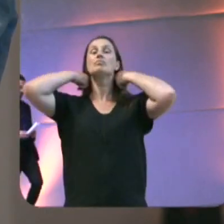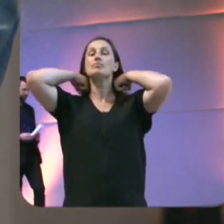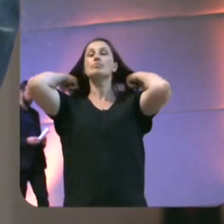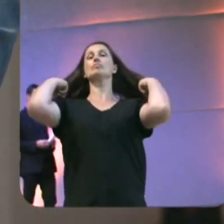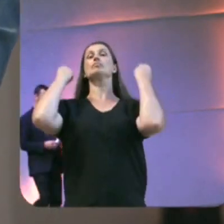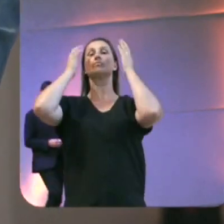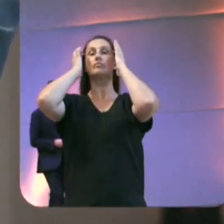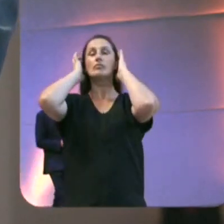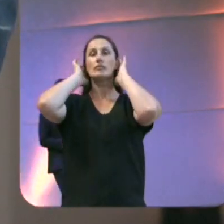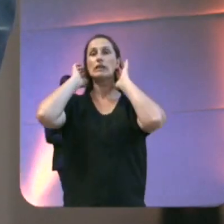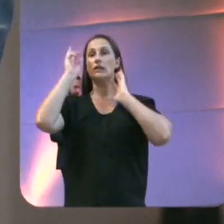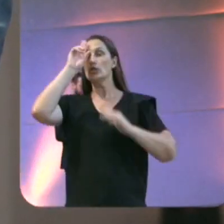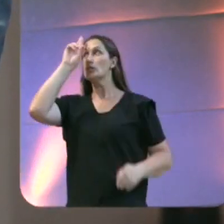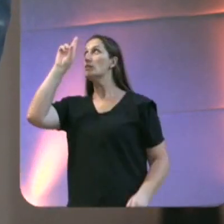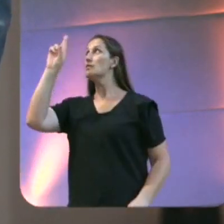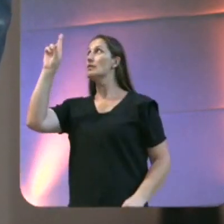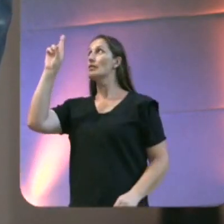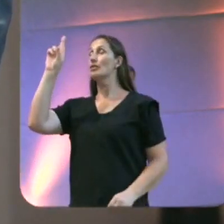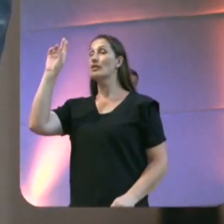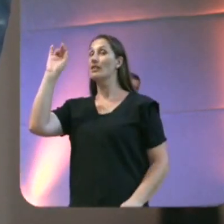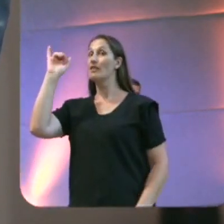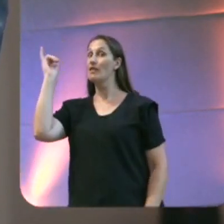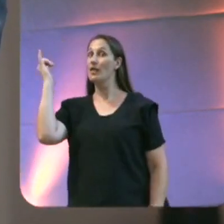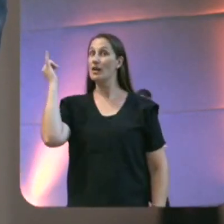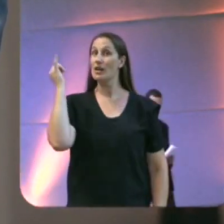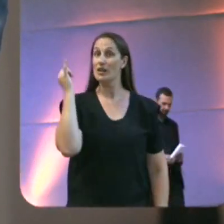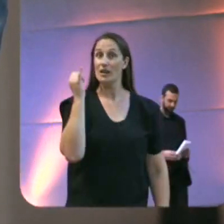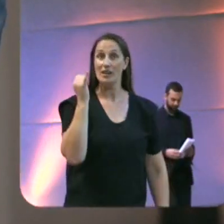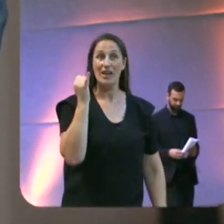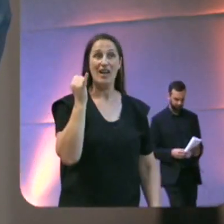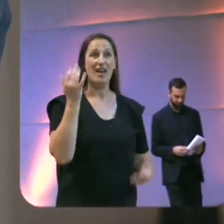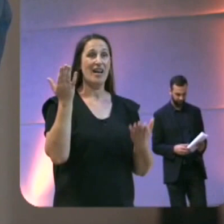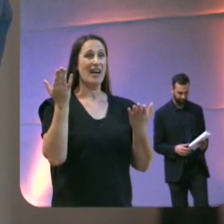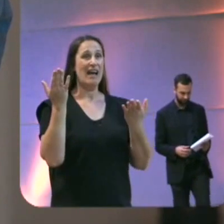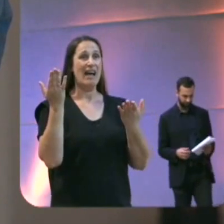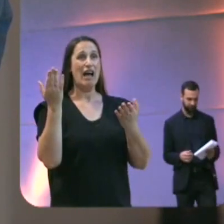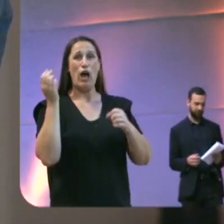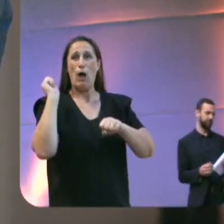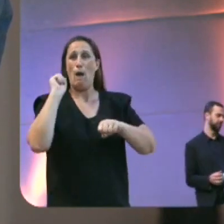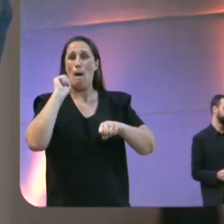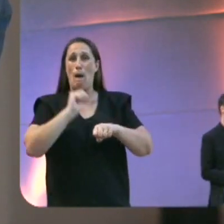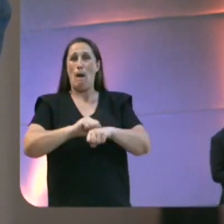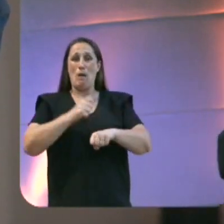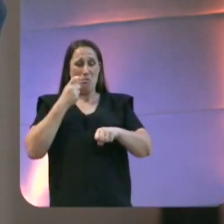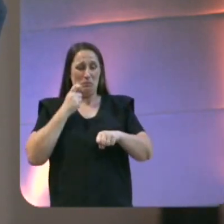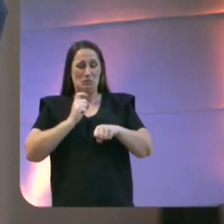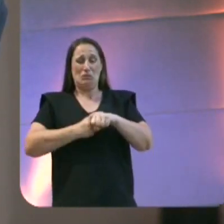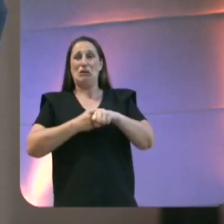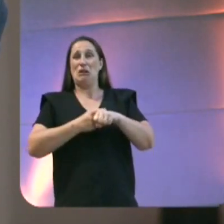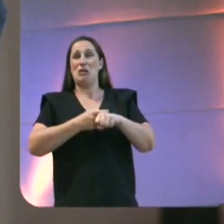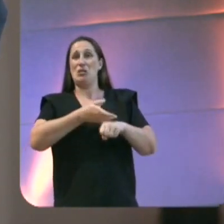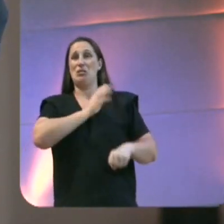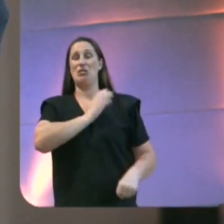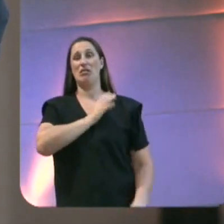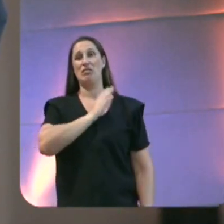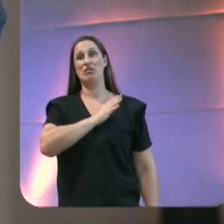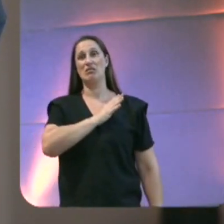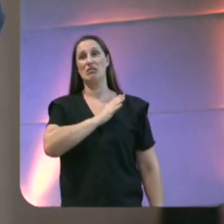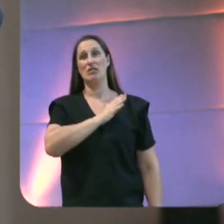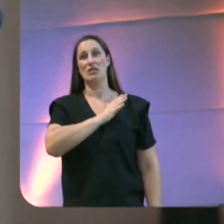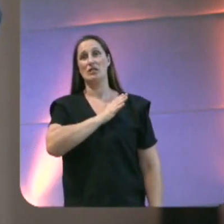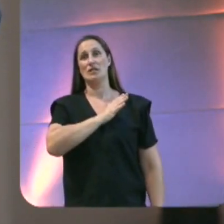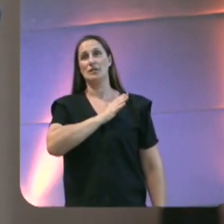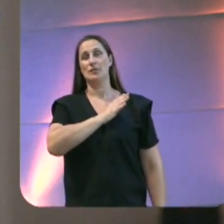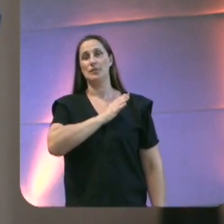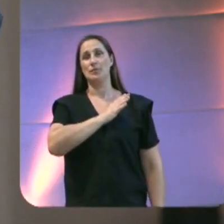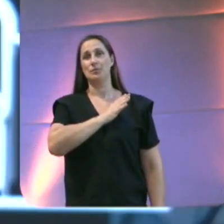E o Senhor está falando: que pobreza, que pobreza. Em algumas áreas da vida que Ele pede para a